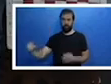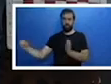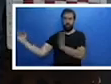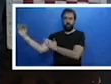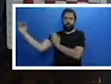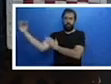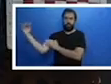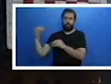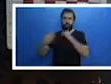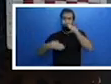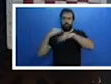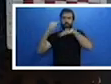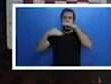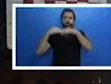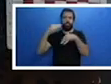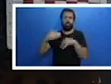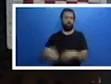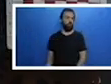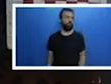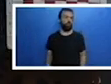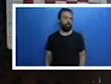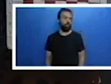mais combatentes.